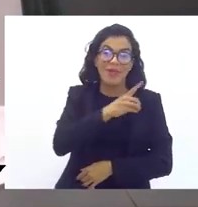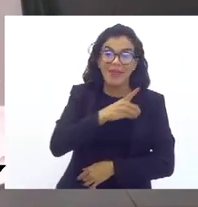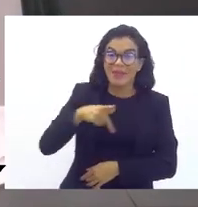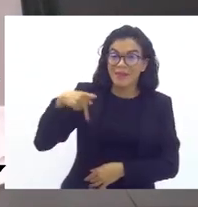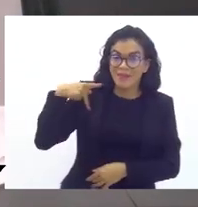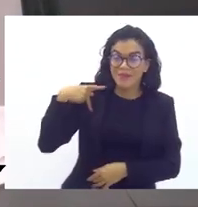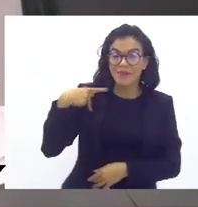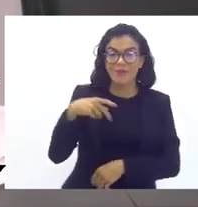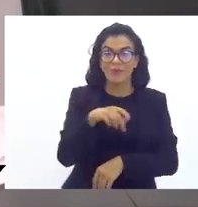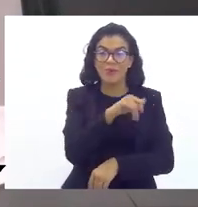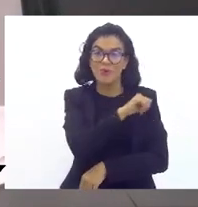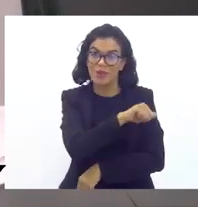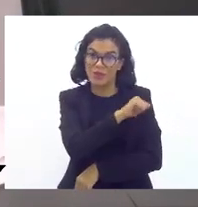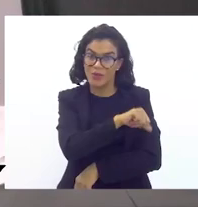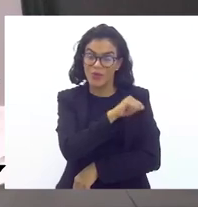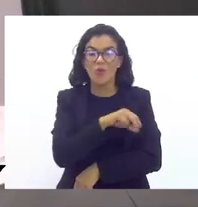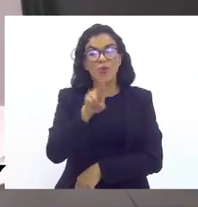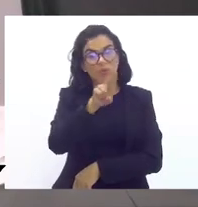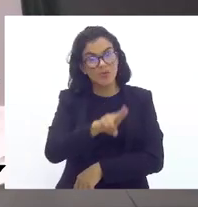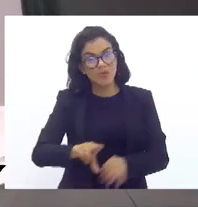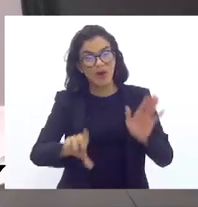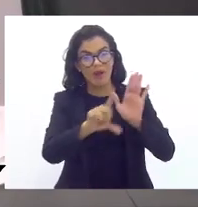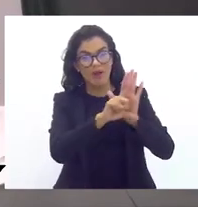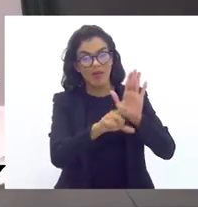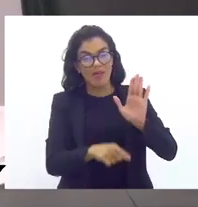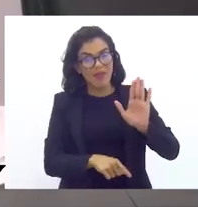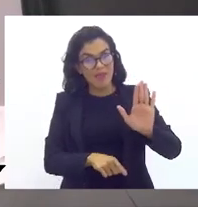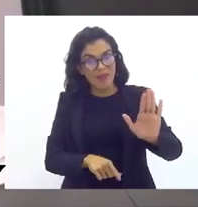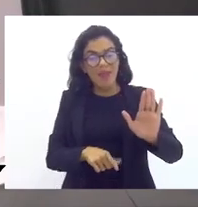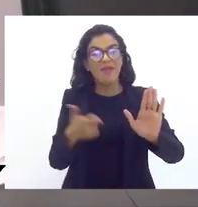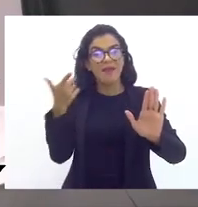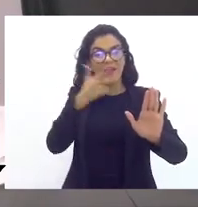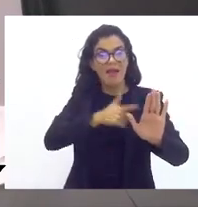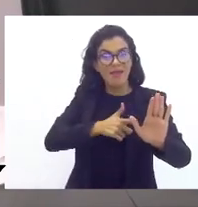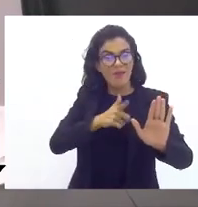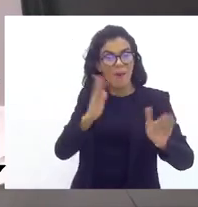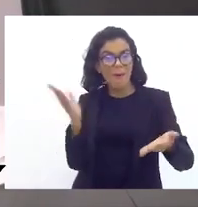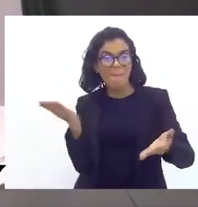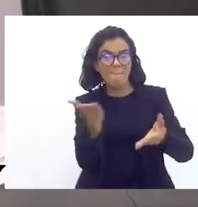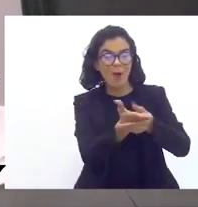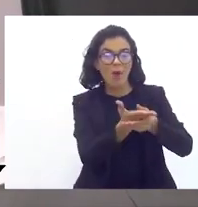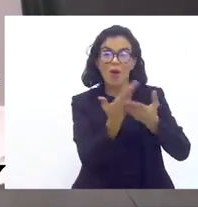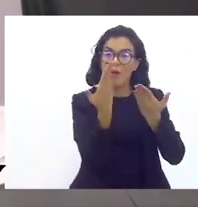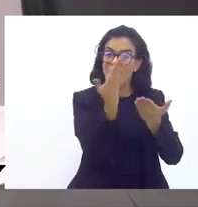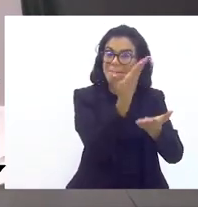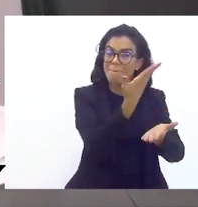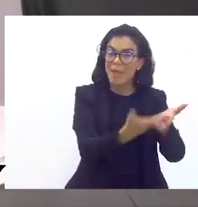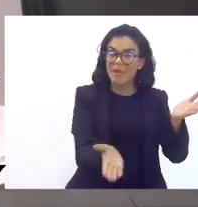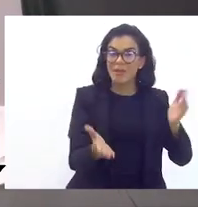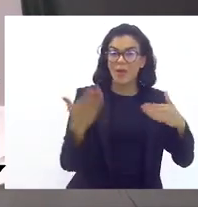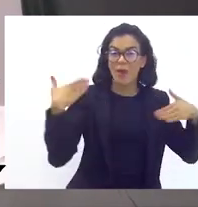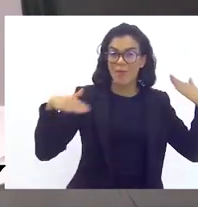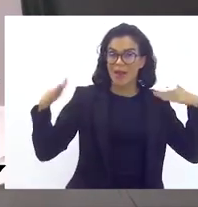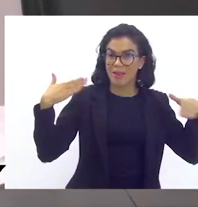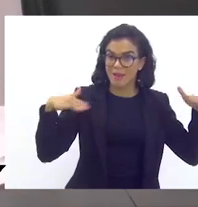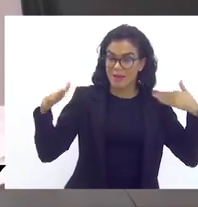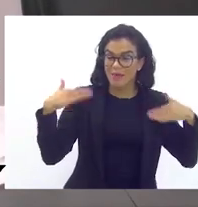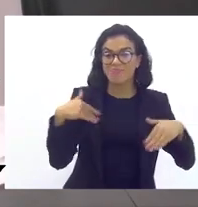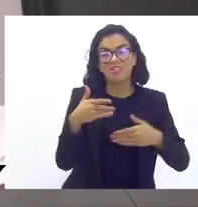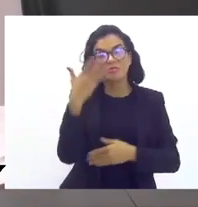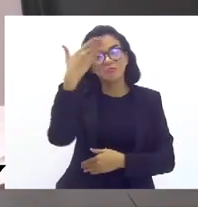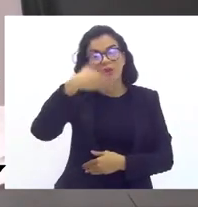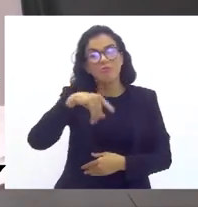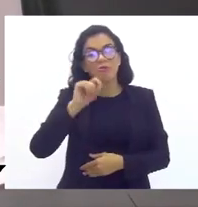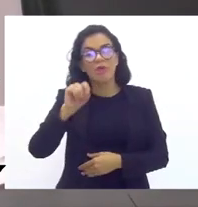Pública do Rio usou a nossa lei ganhou derrotou a Marinha e os quilombolas estão lá até hoje isso mostra